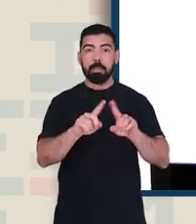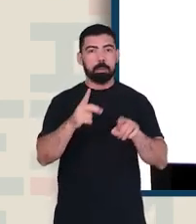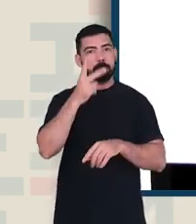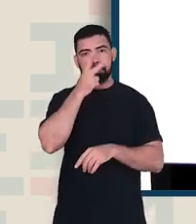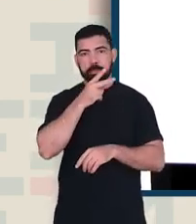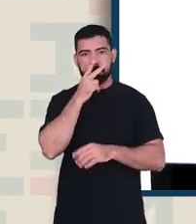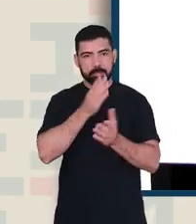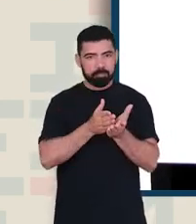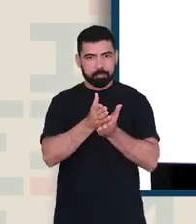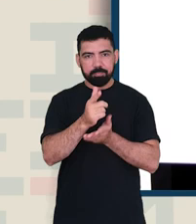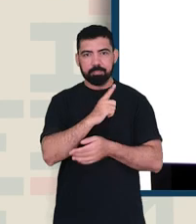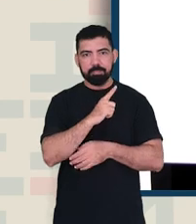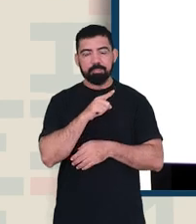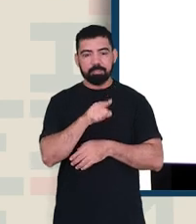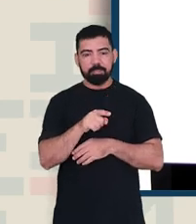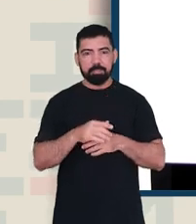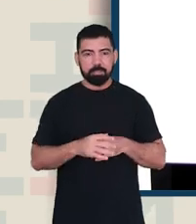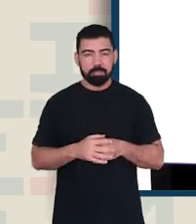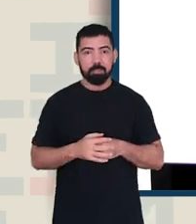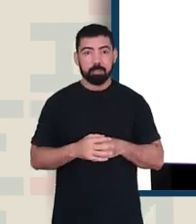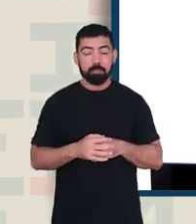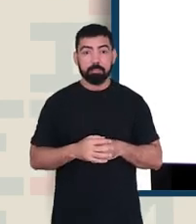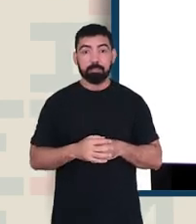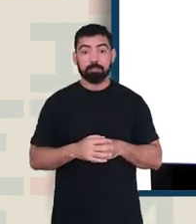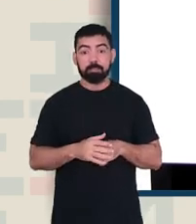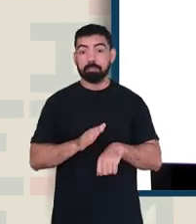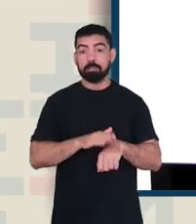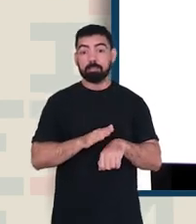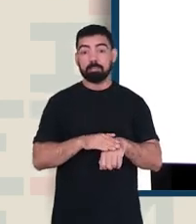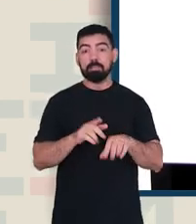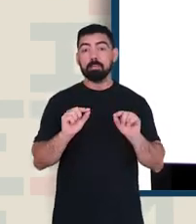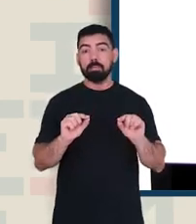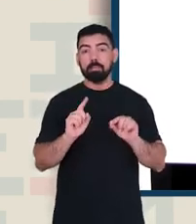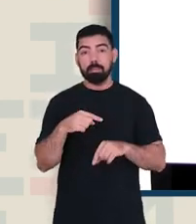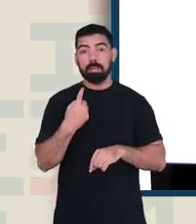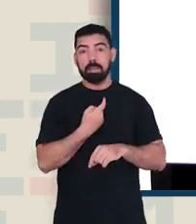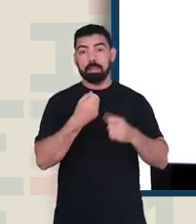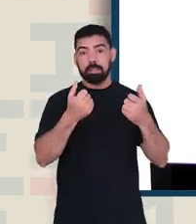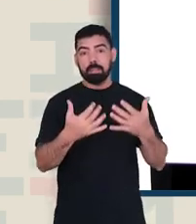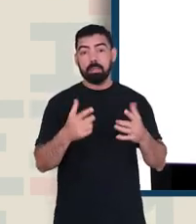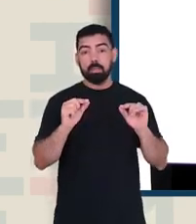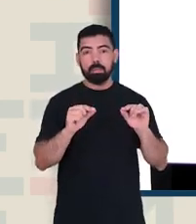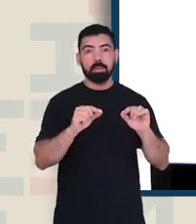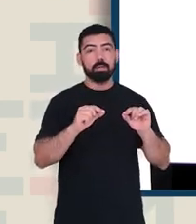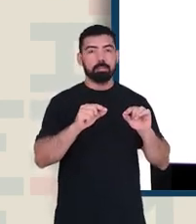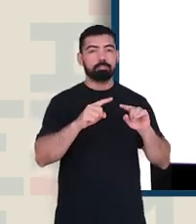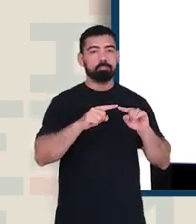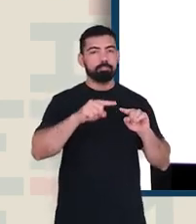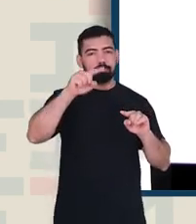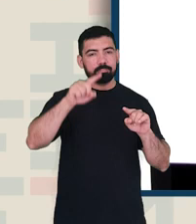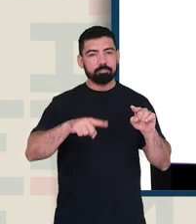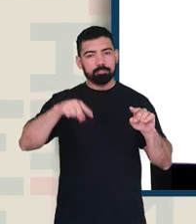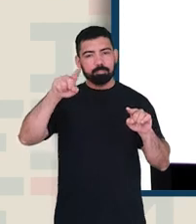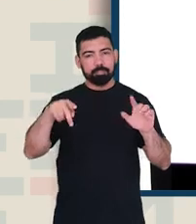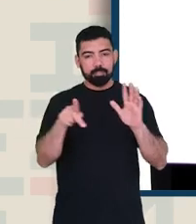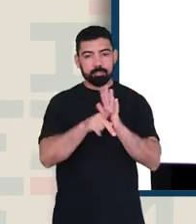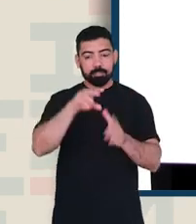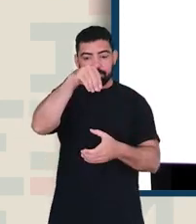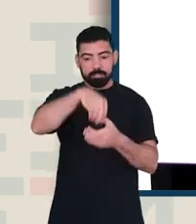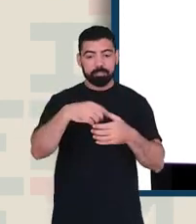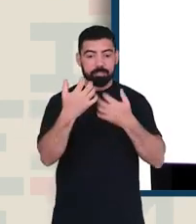mesmos. Com as alturas, vamos chamar alturas, na